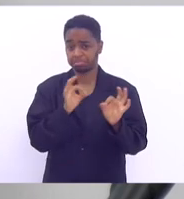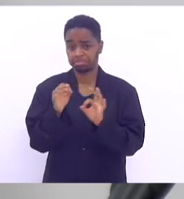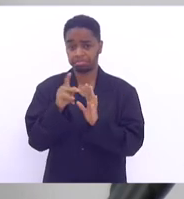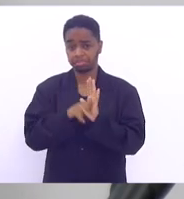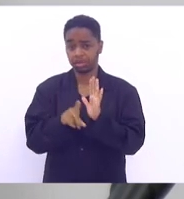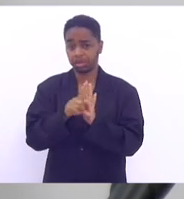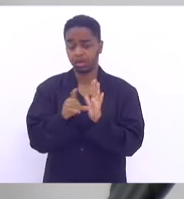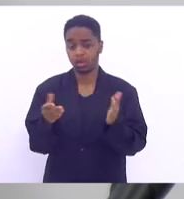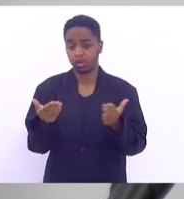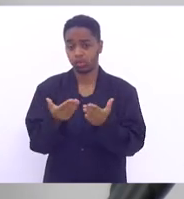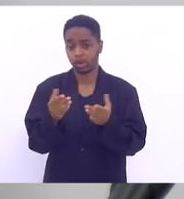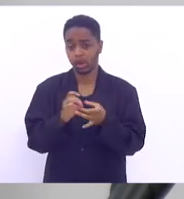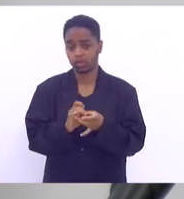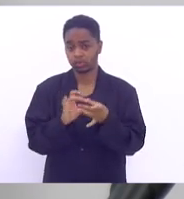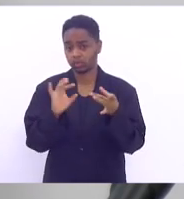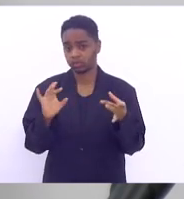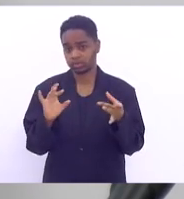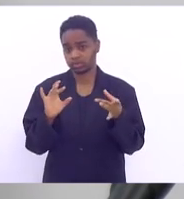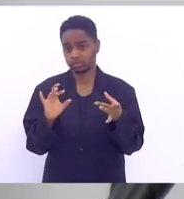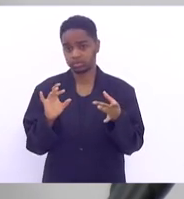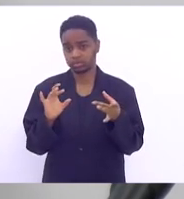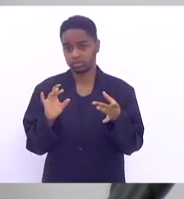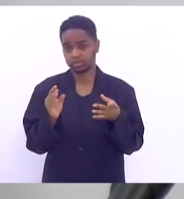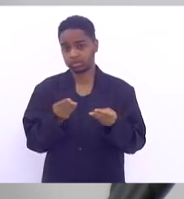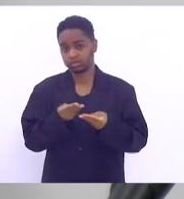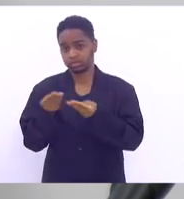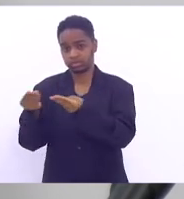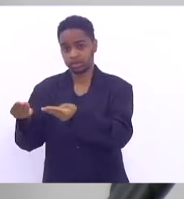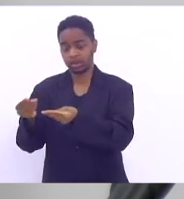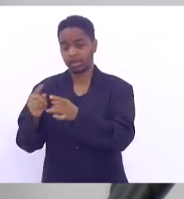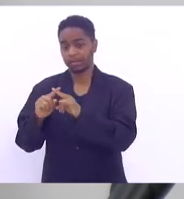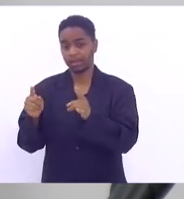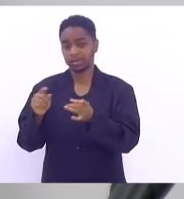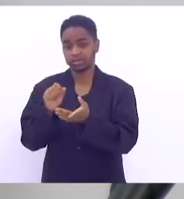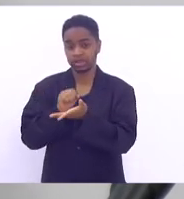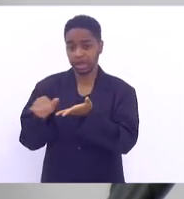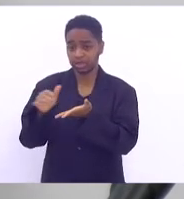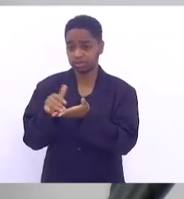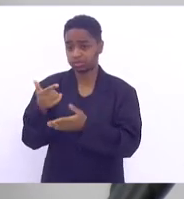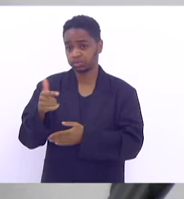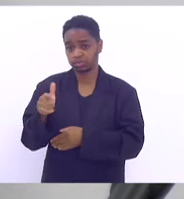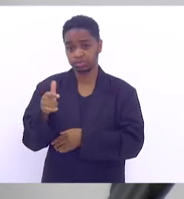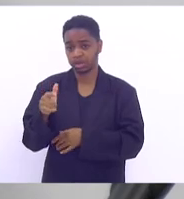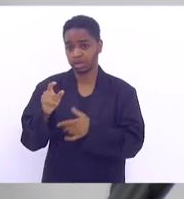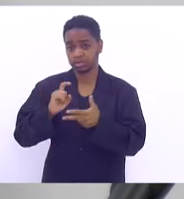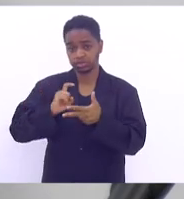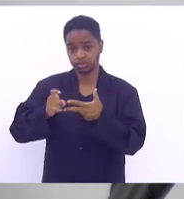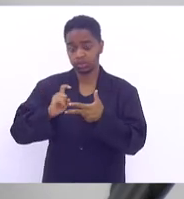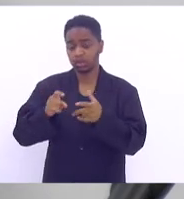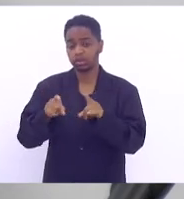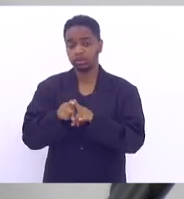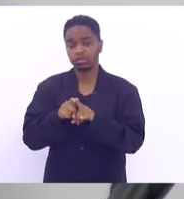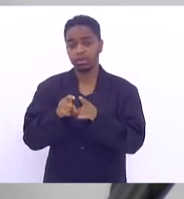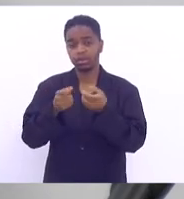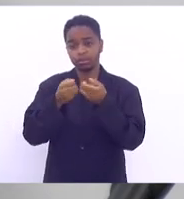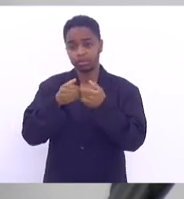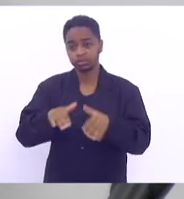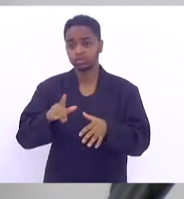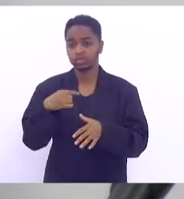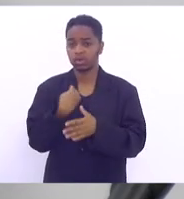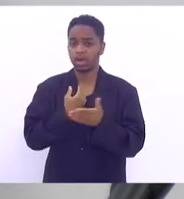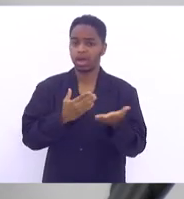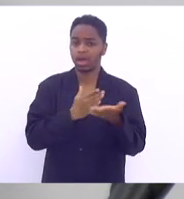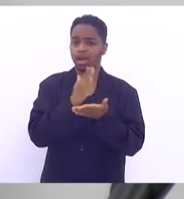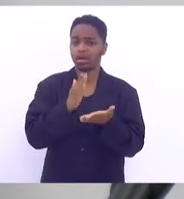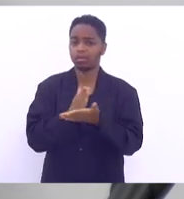hoje autorizativo para o Poder Executivo que não gerasse despesa para o Executivo e também que tivesse impacto. Nós aprovamos aqui